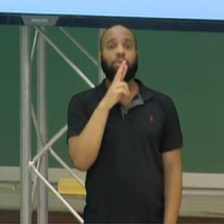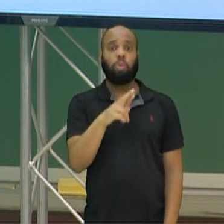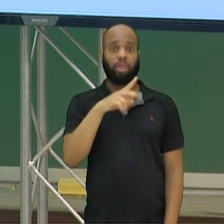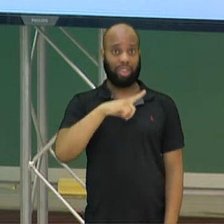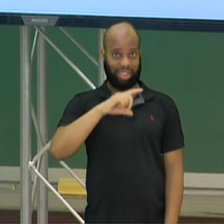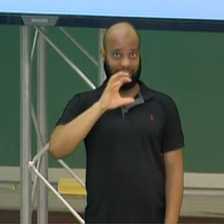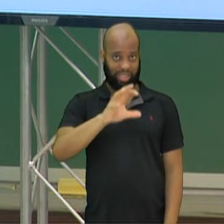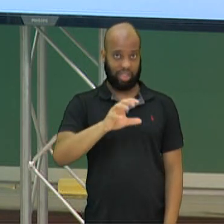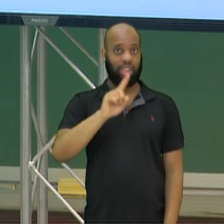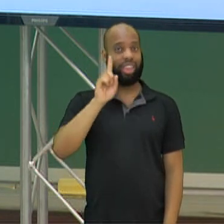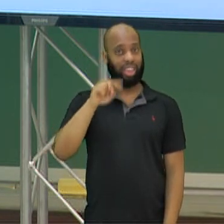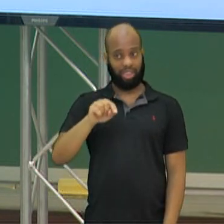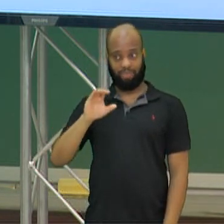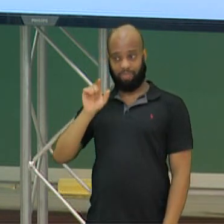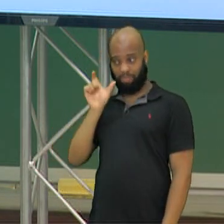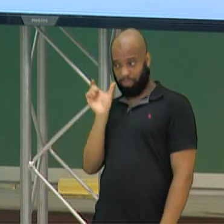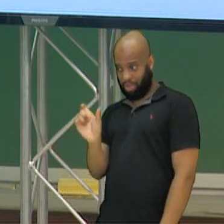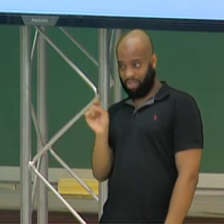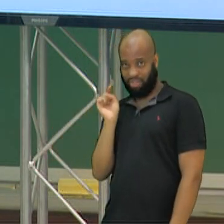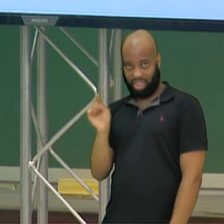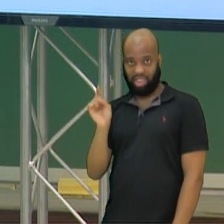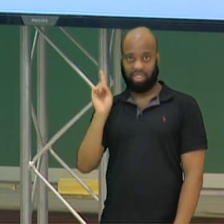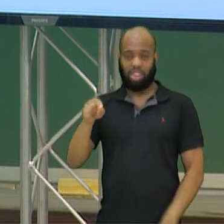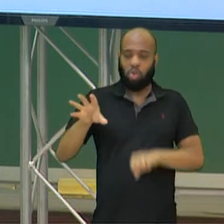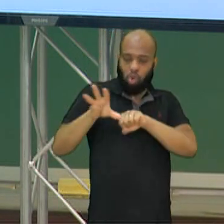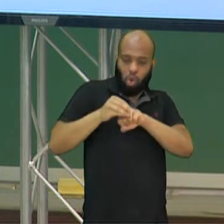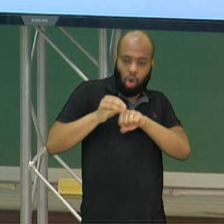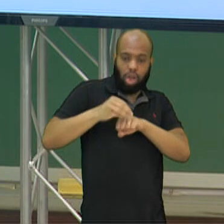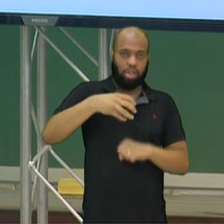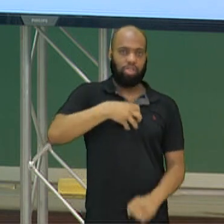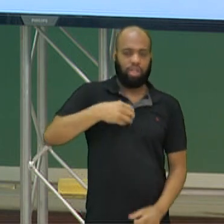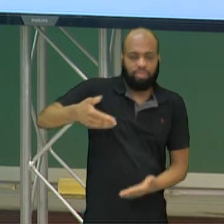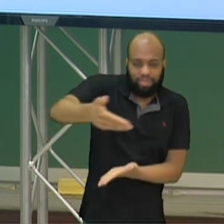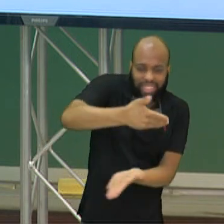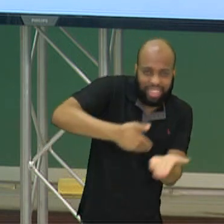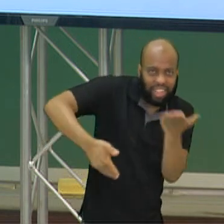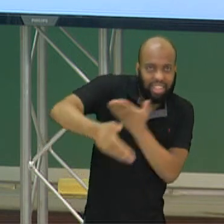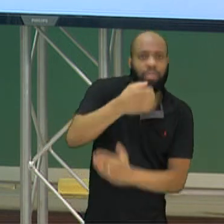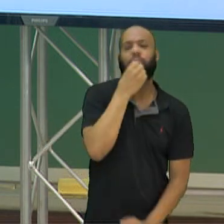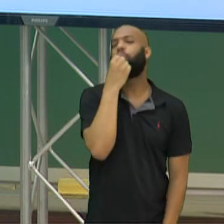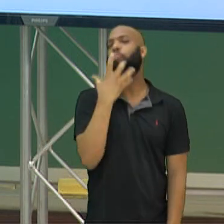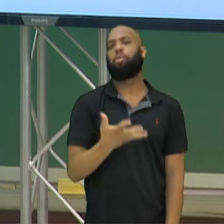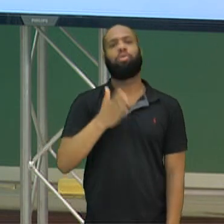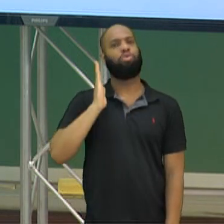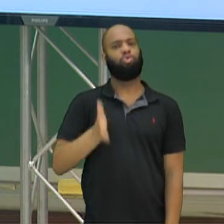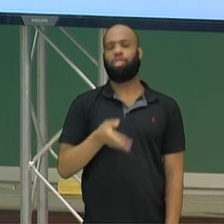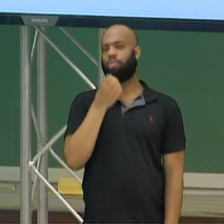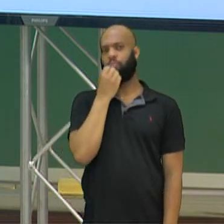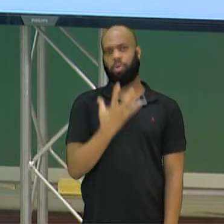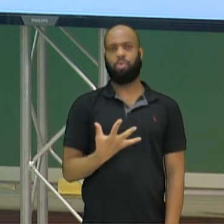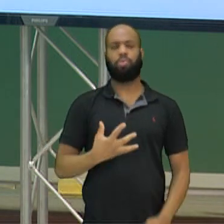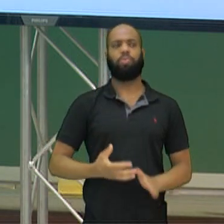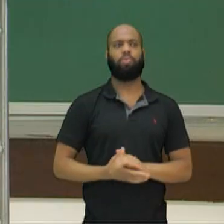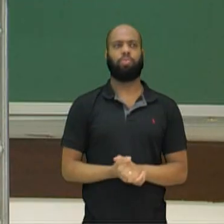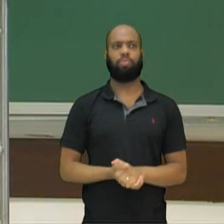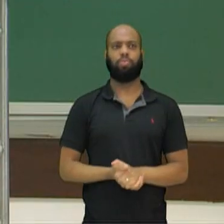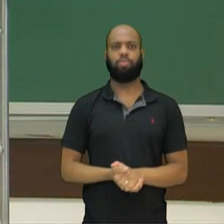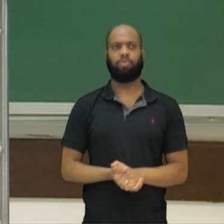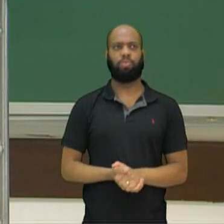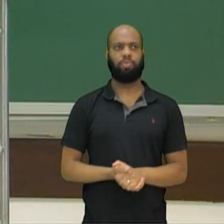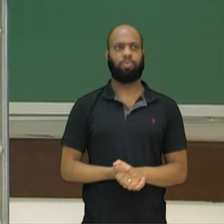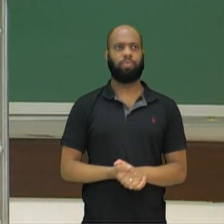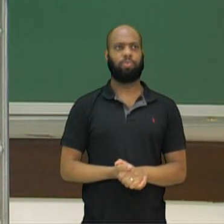lá, construtivismo, conhecimento através da interação, fechou. Perfeito, moçada.